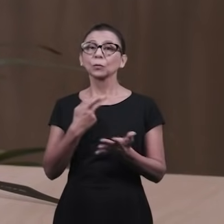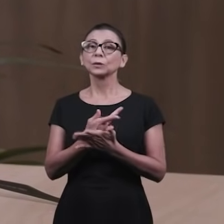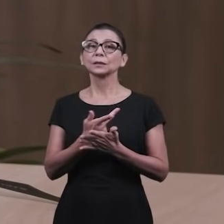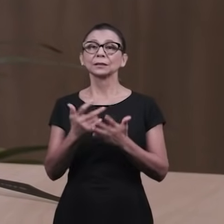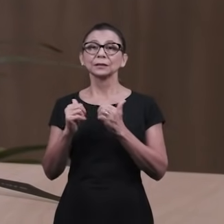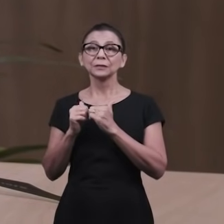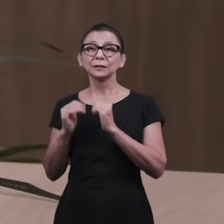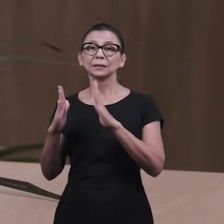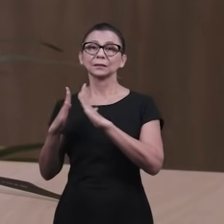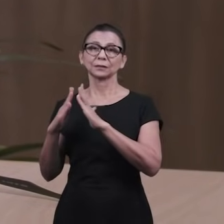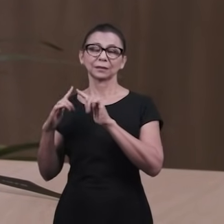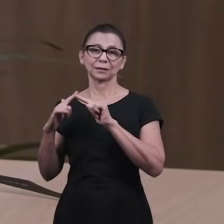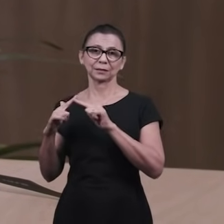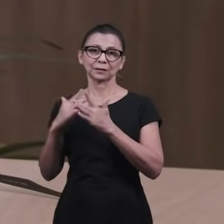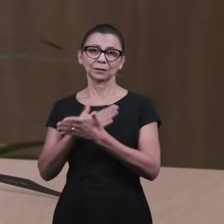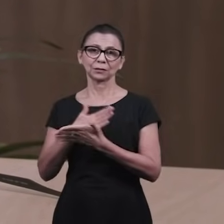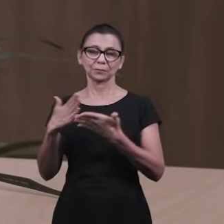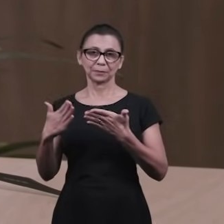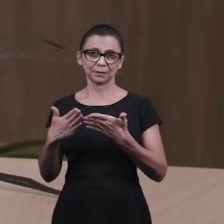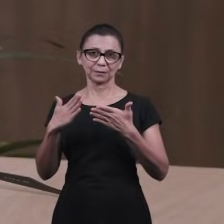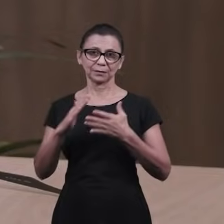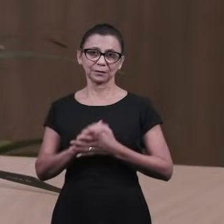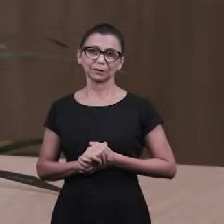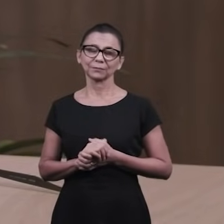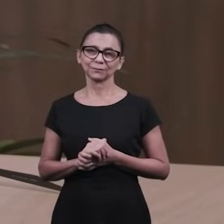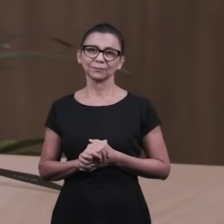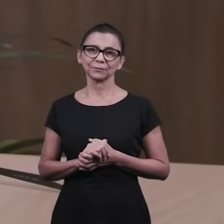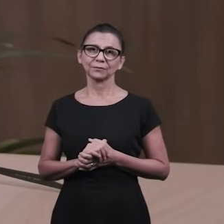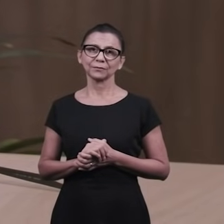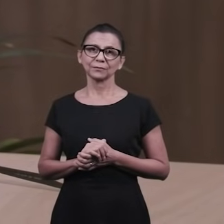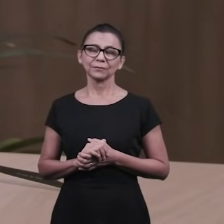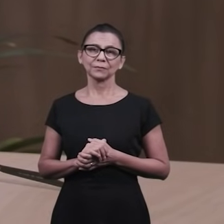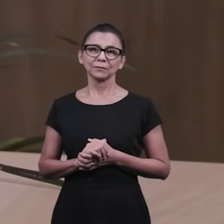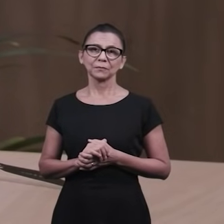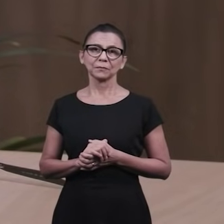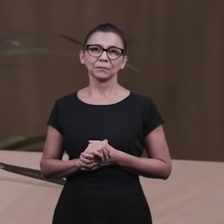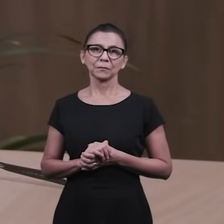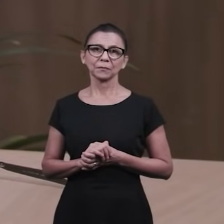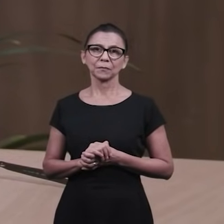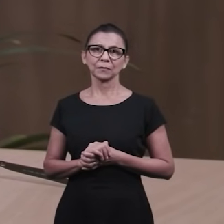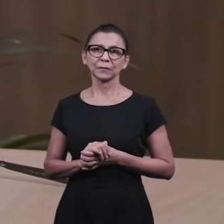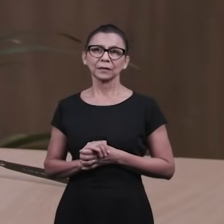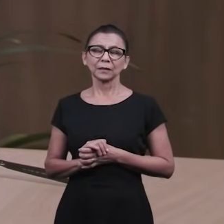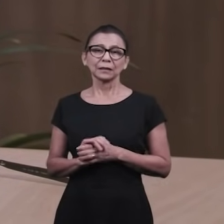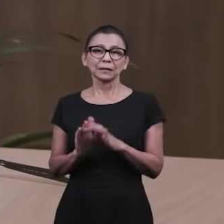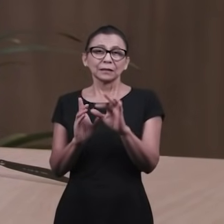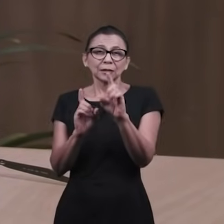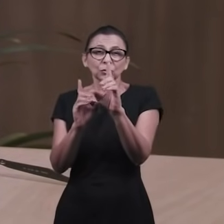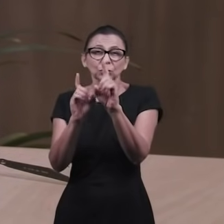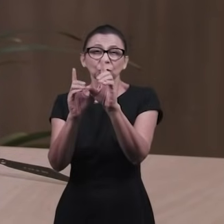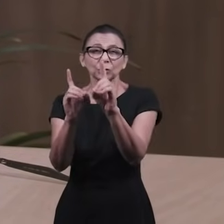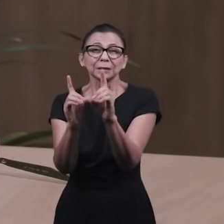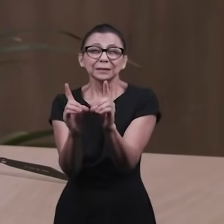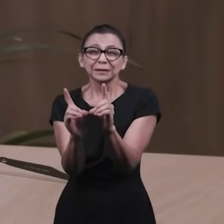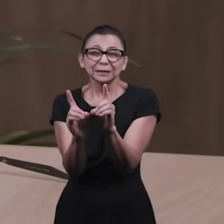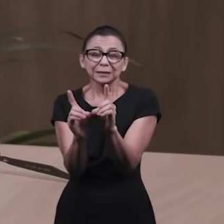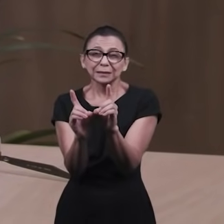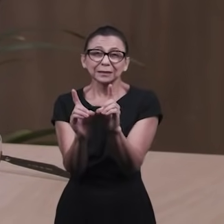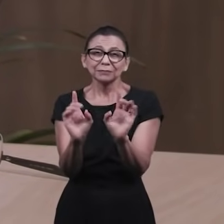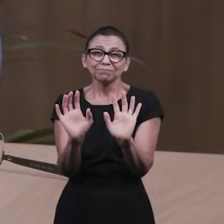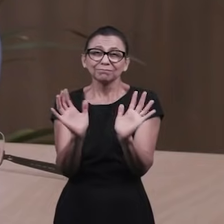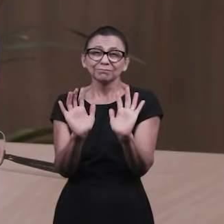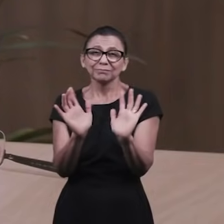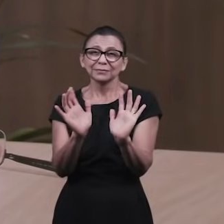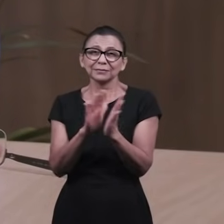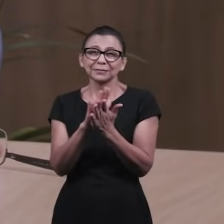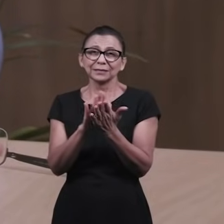é o início da igreja. A igreja está começando. Como é que a doutrina praticamente não existe? Não